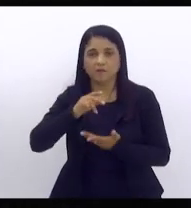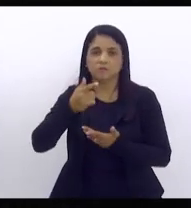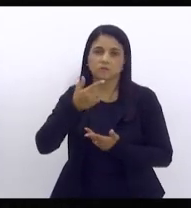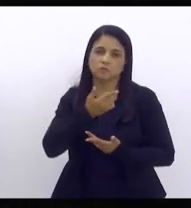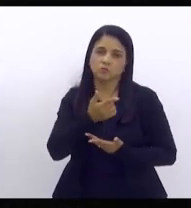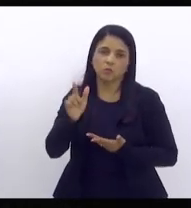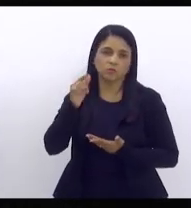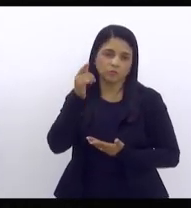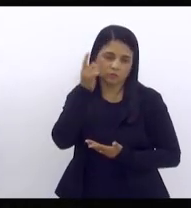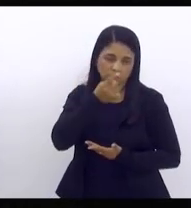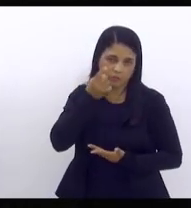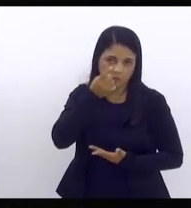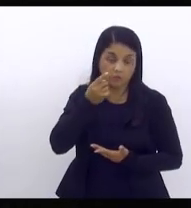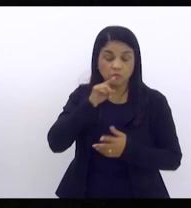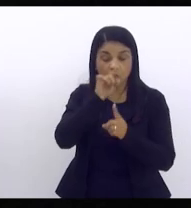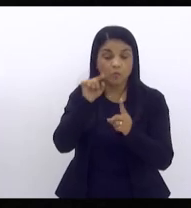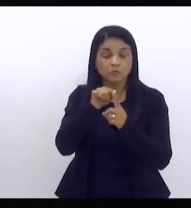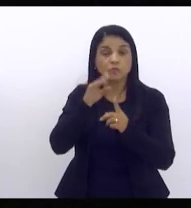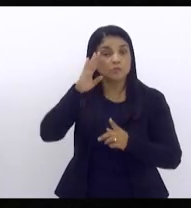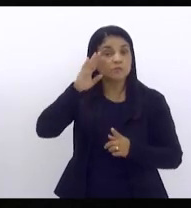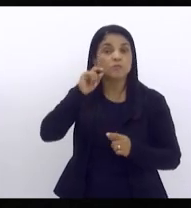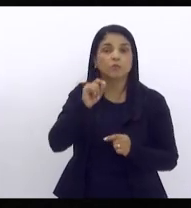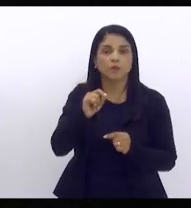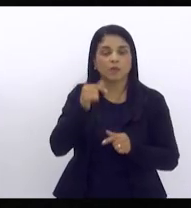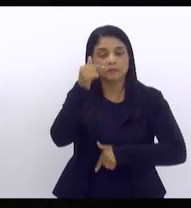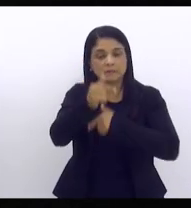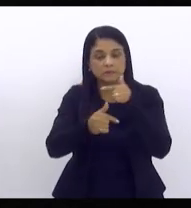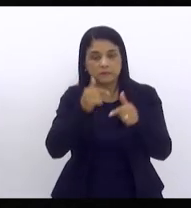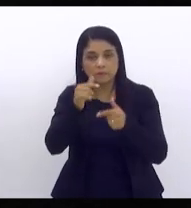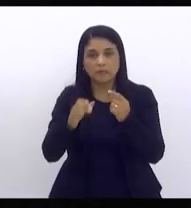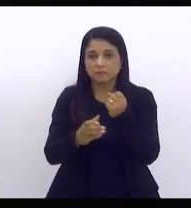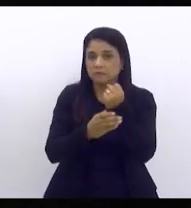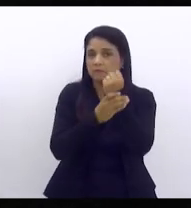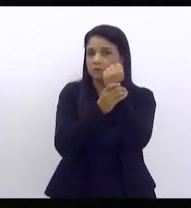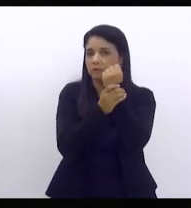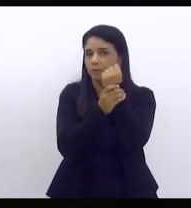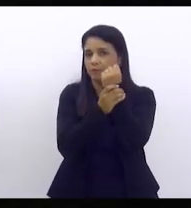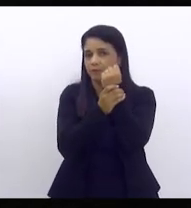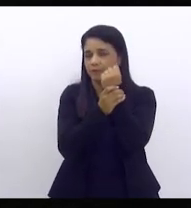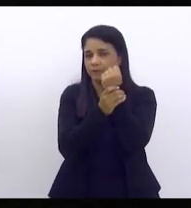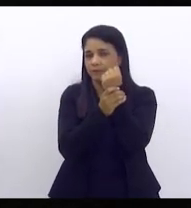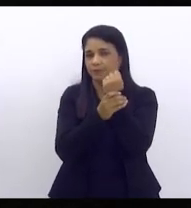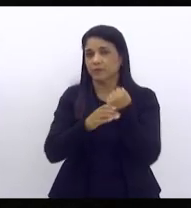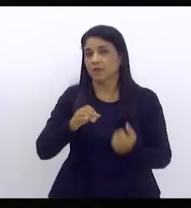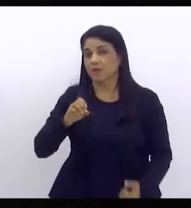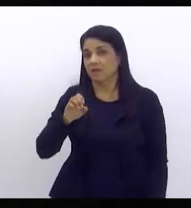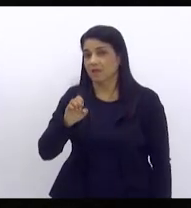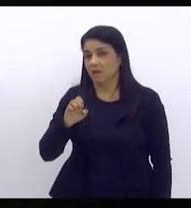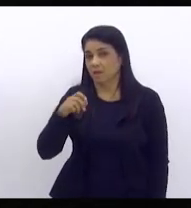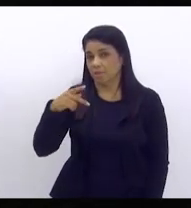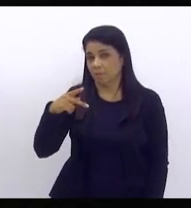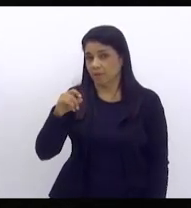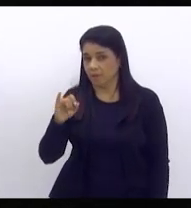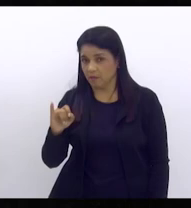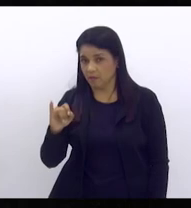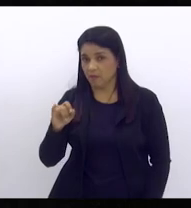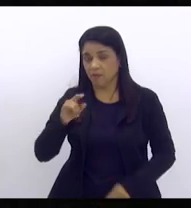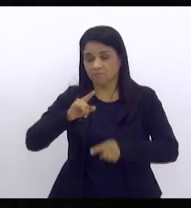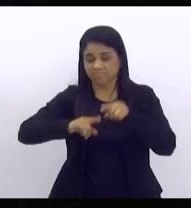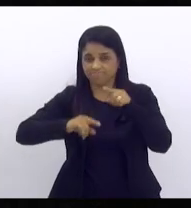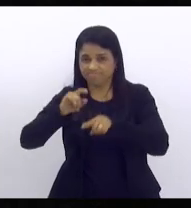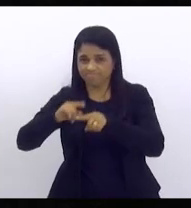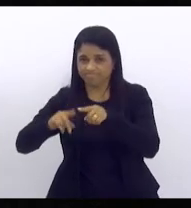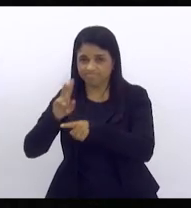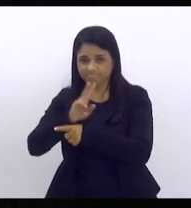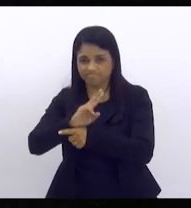objetivos. Primeiro, a condição dos trabalhos relacionados à segurança e à EPI, né, que são os equipamentos de